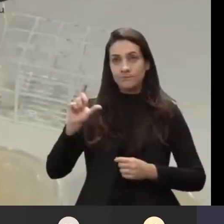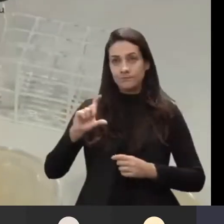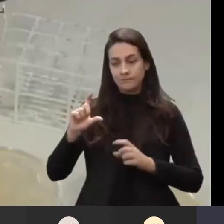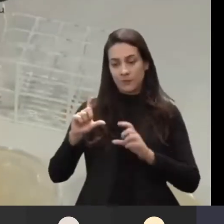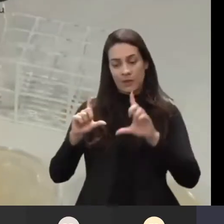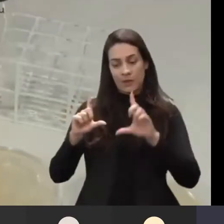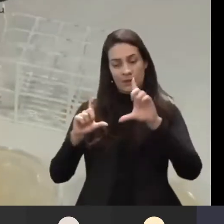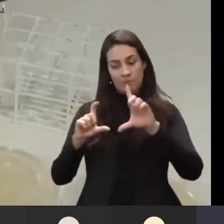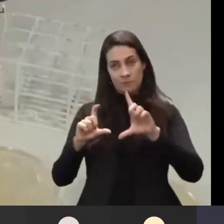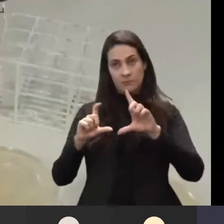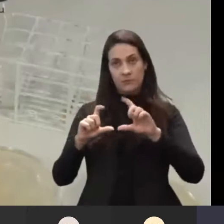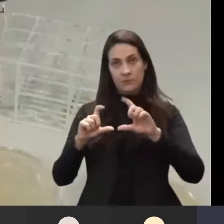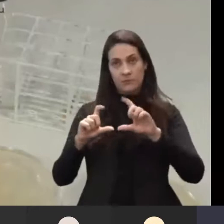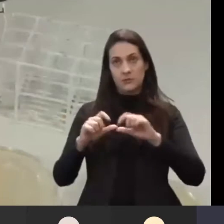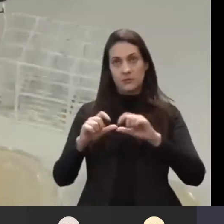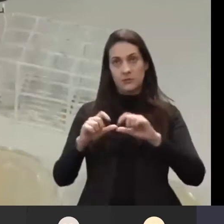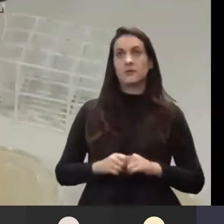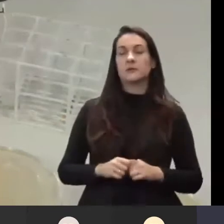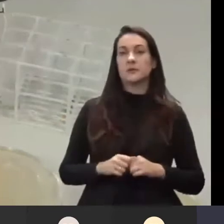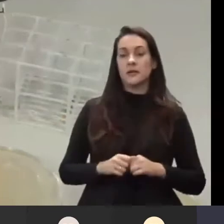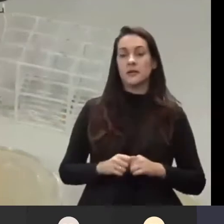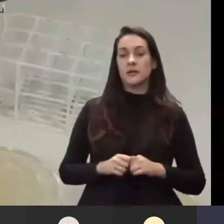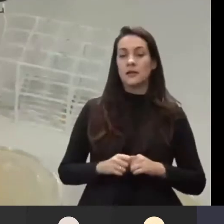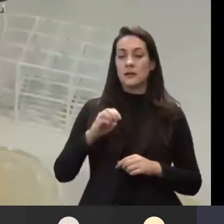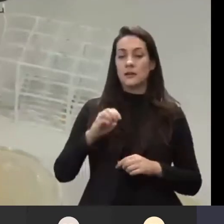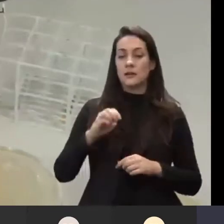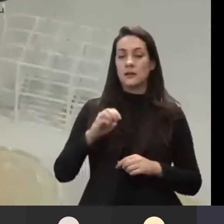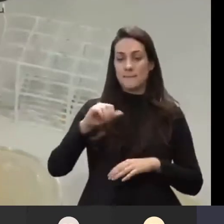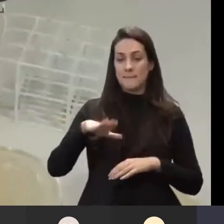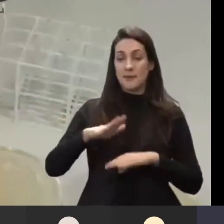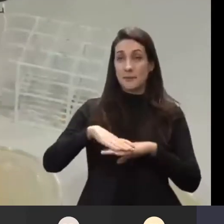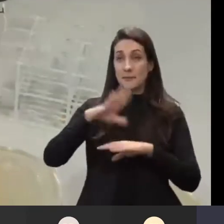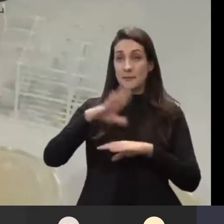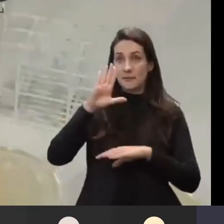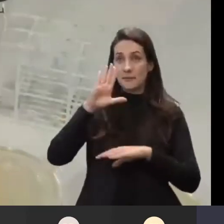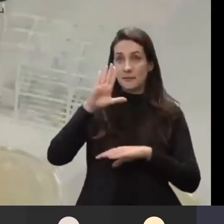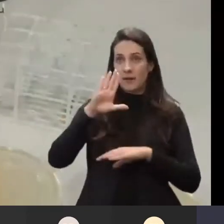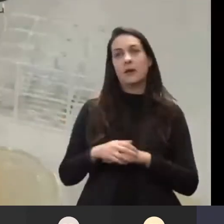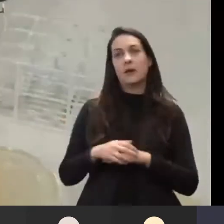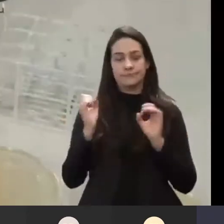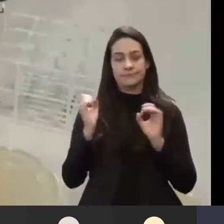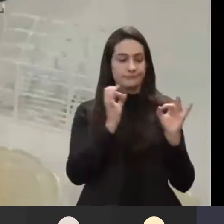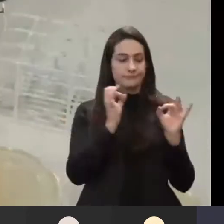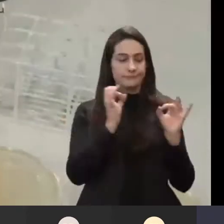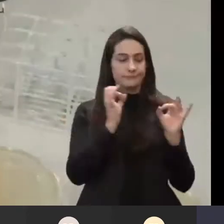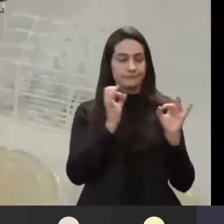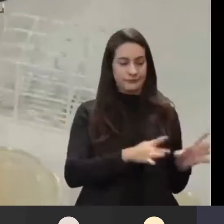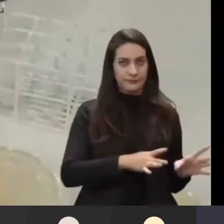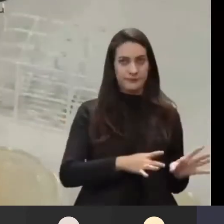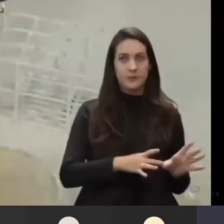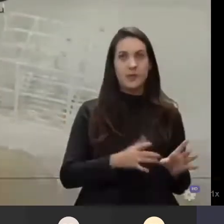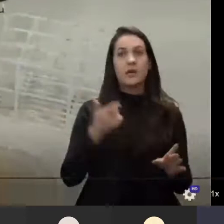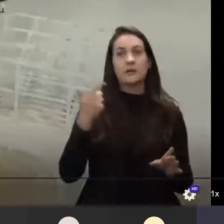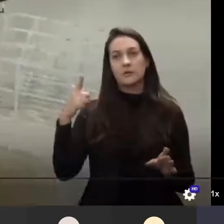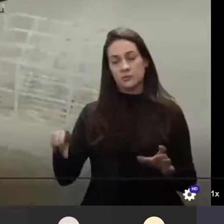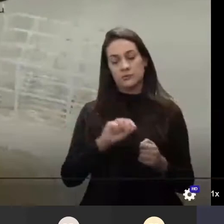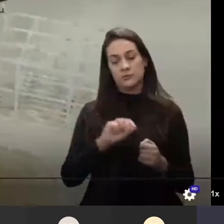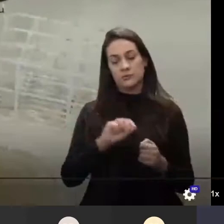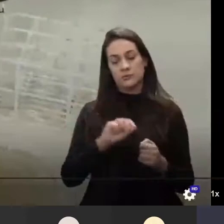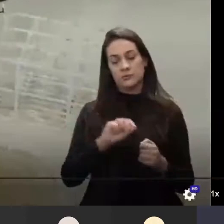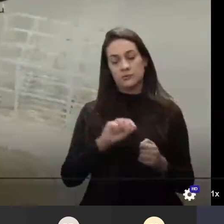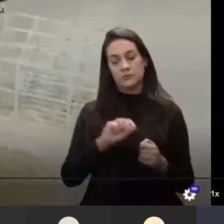precisa desprezar e fazer um novo tubo, que aí não tem como você regular ali o grau de células, a quantidade de